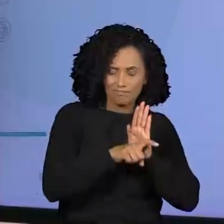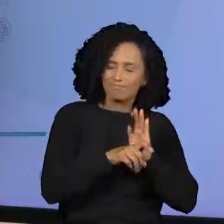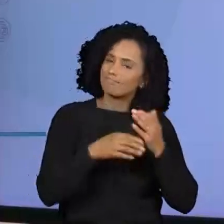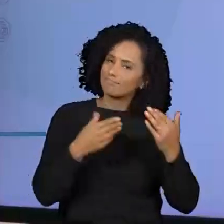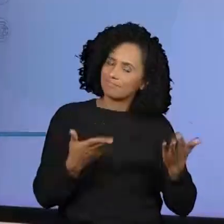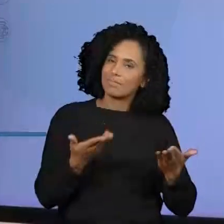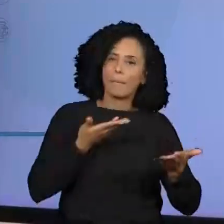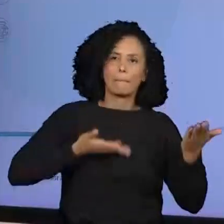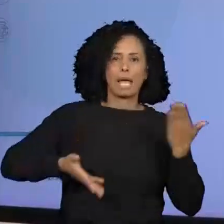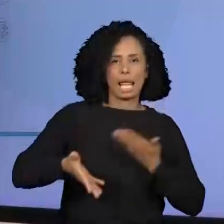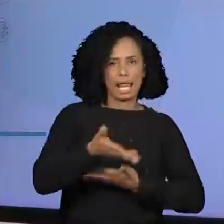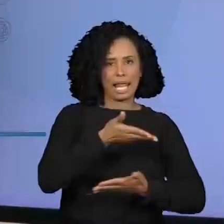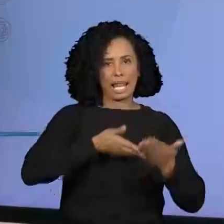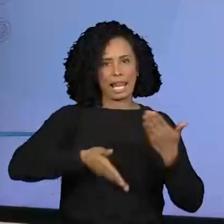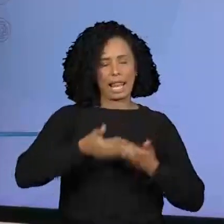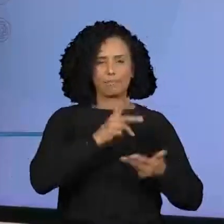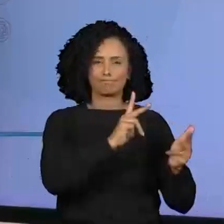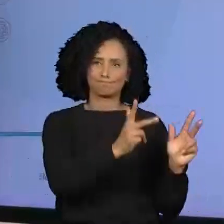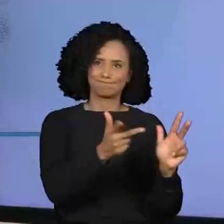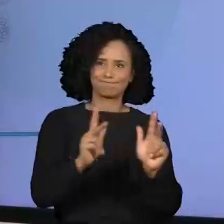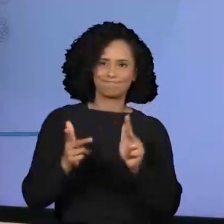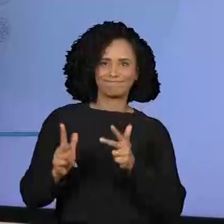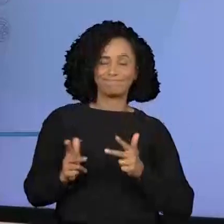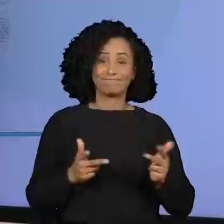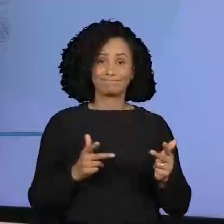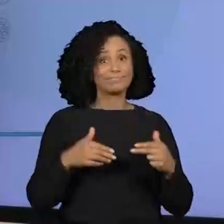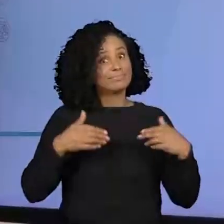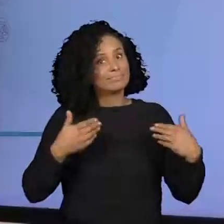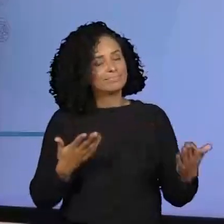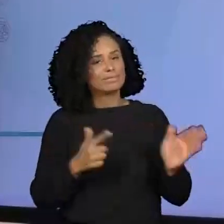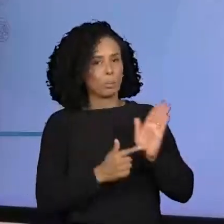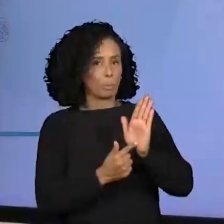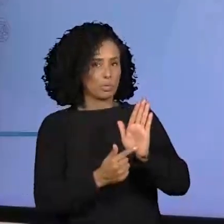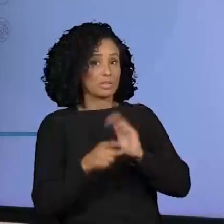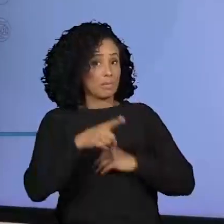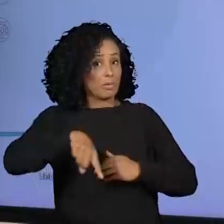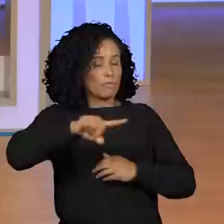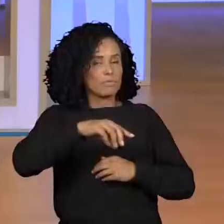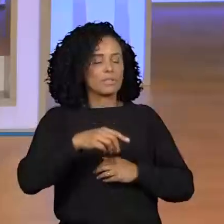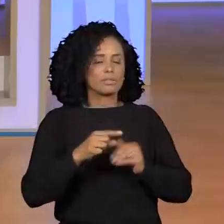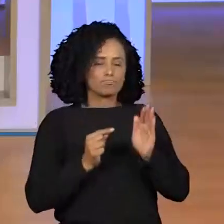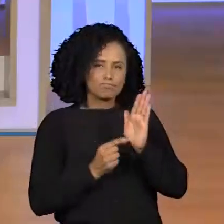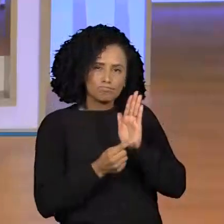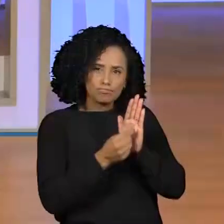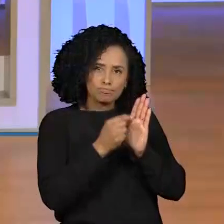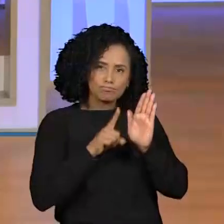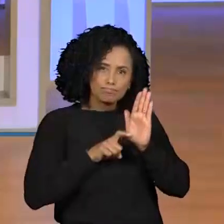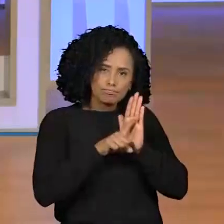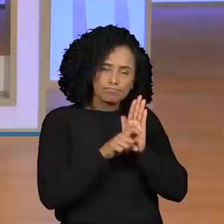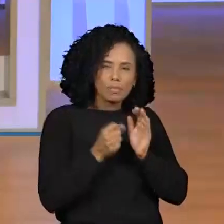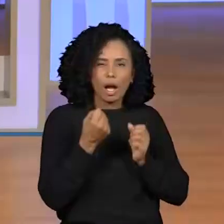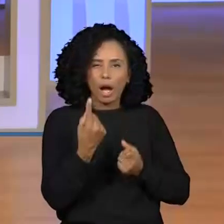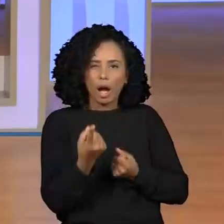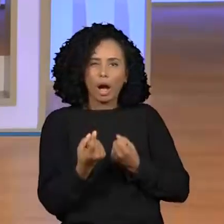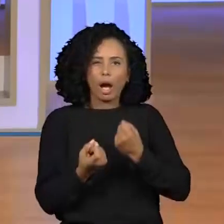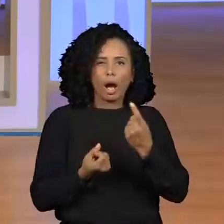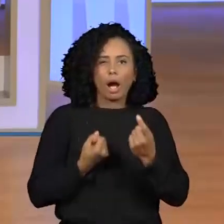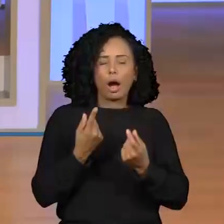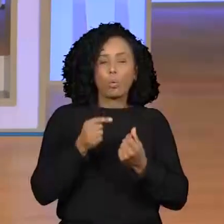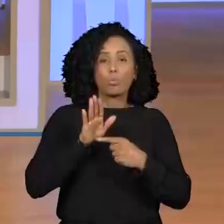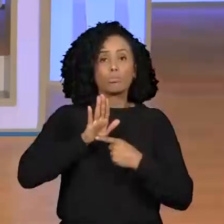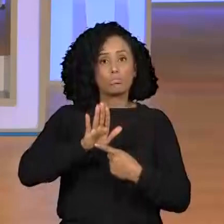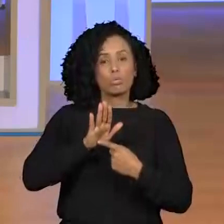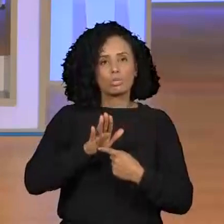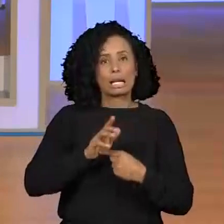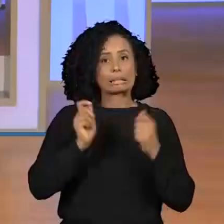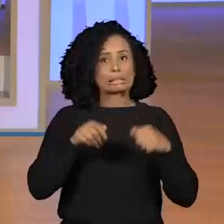roda de conversa com a galera, tá? E a gente vai apresentar aqui alguns micro-organismos que podem causar doenças